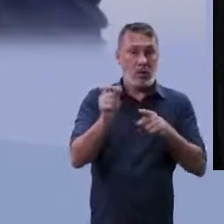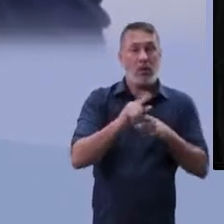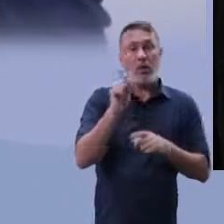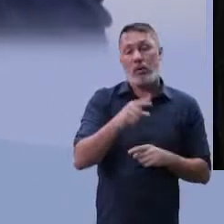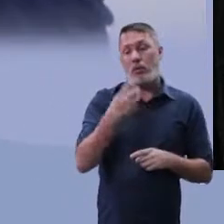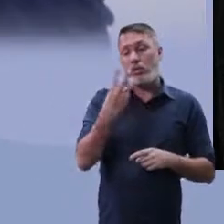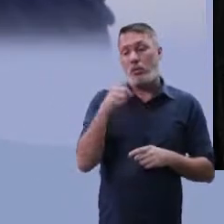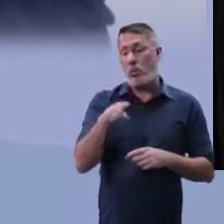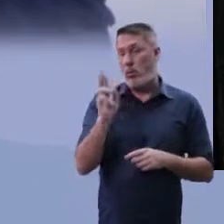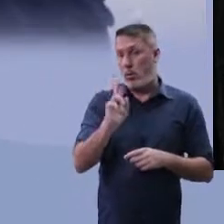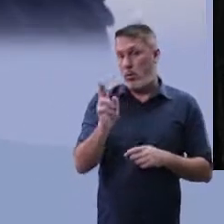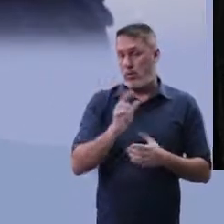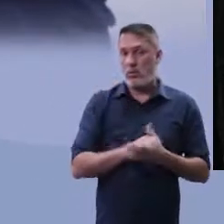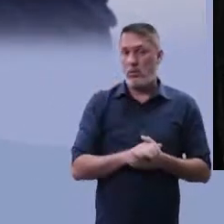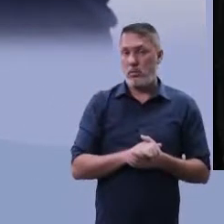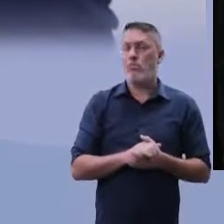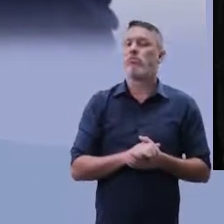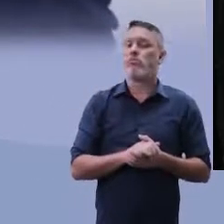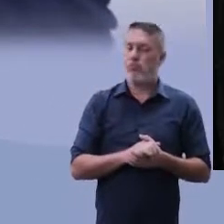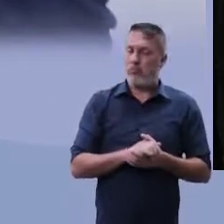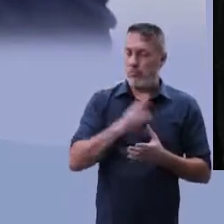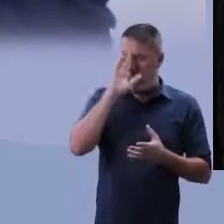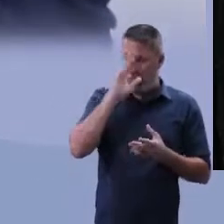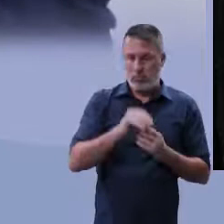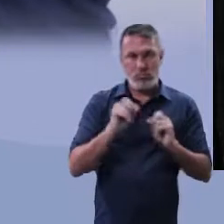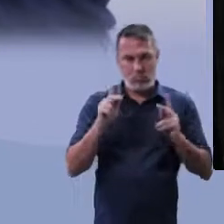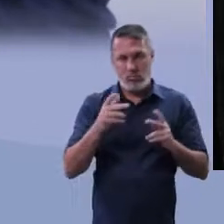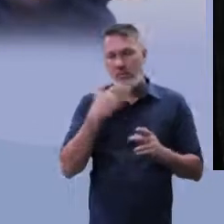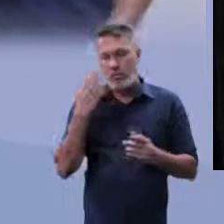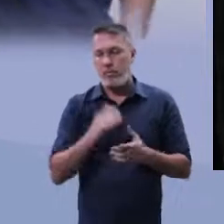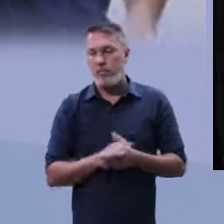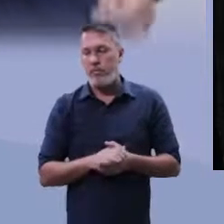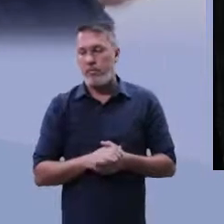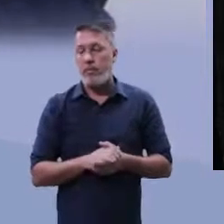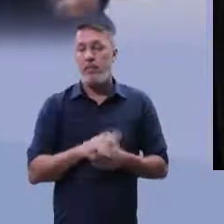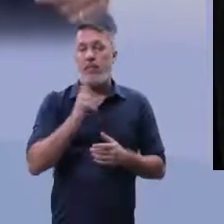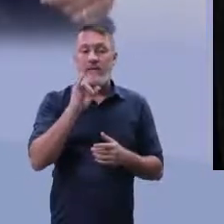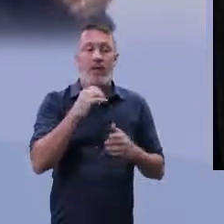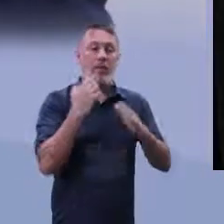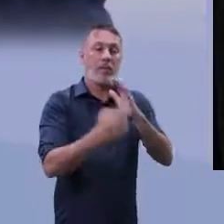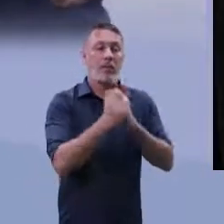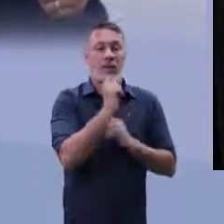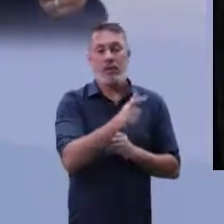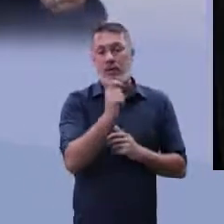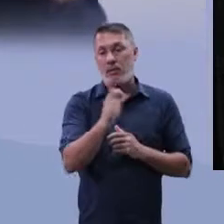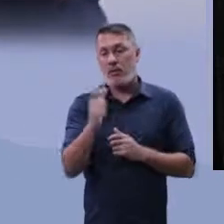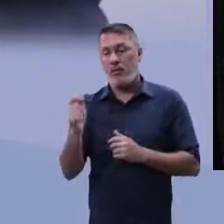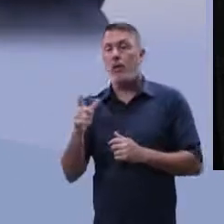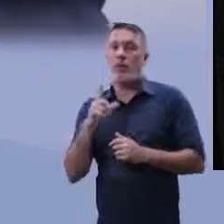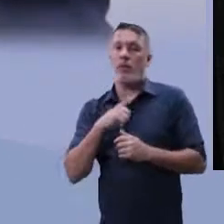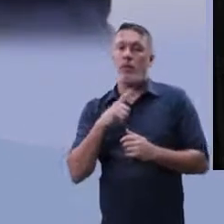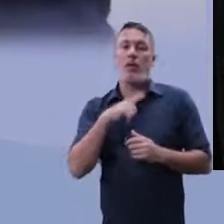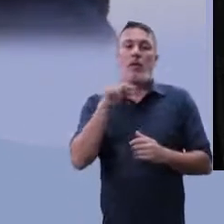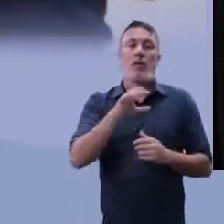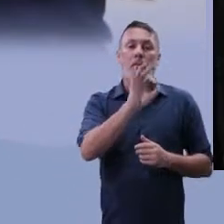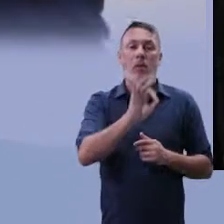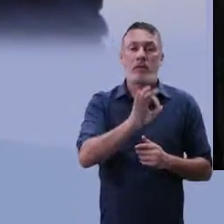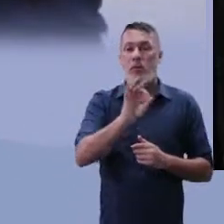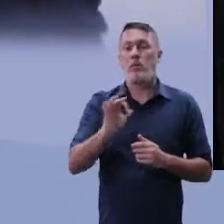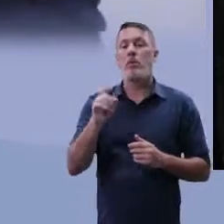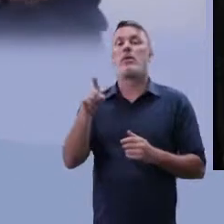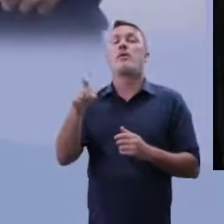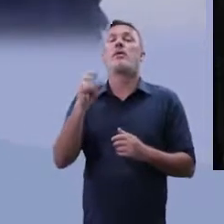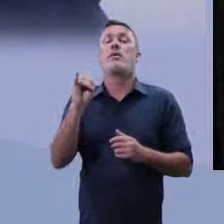conjunto das 3 máquinas é de R$ 31 mil. Show, entendido? O valor a ser pago a cada empresa será